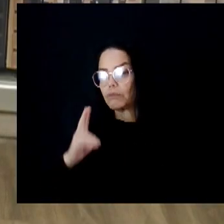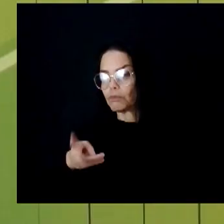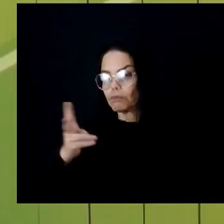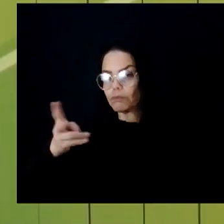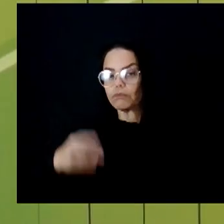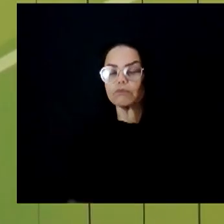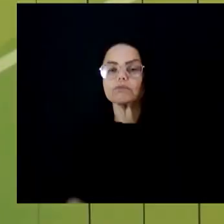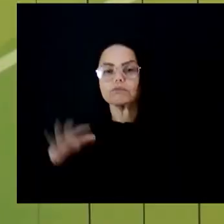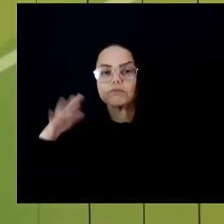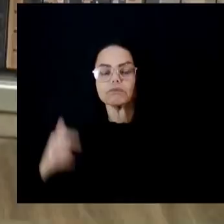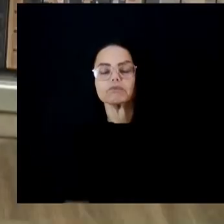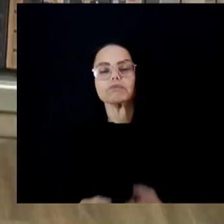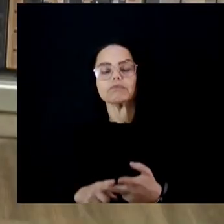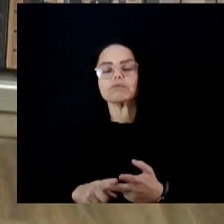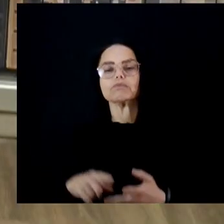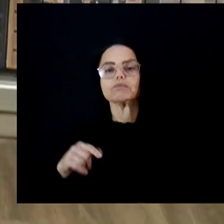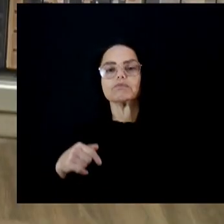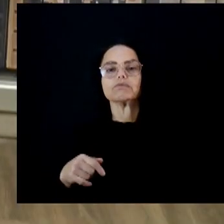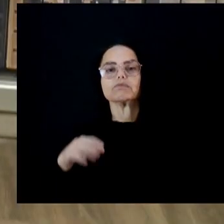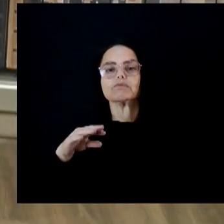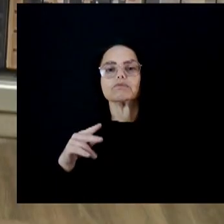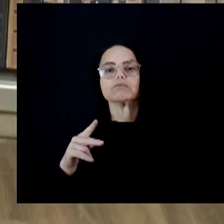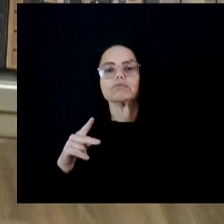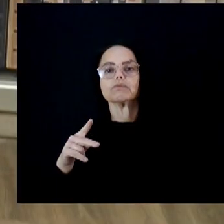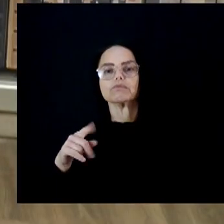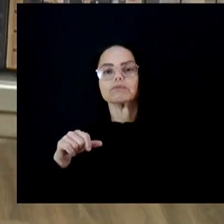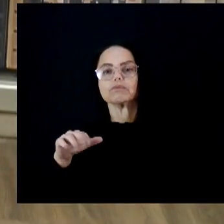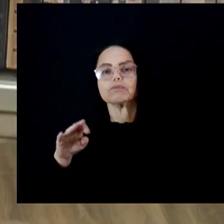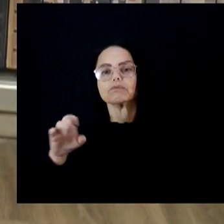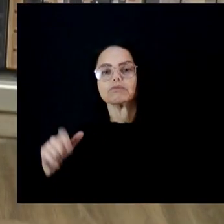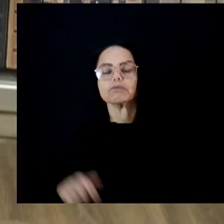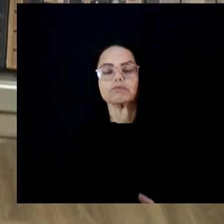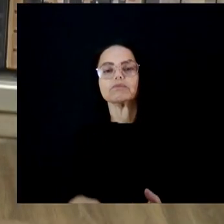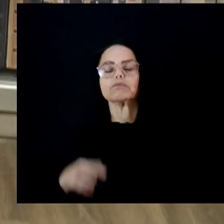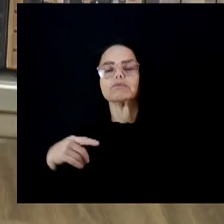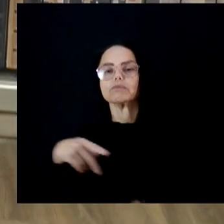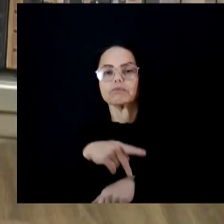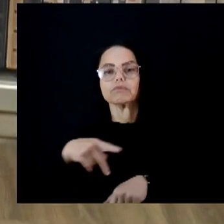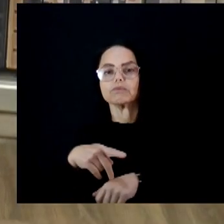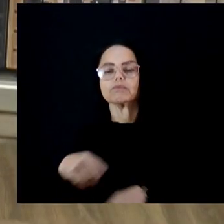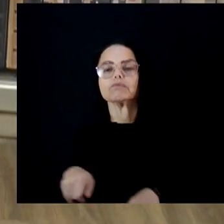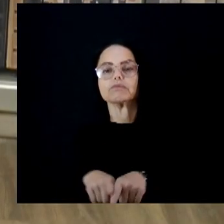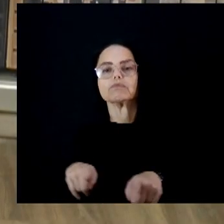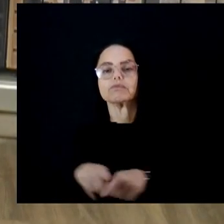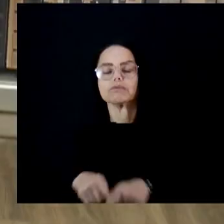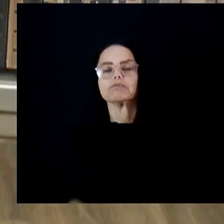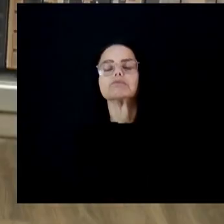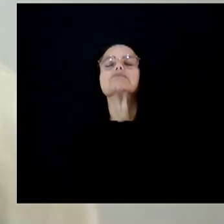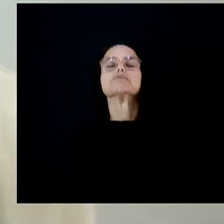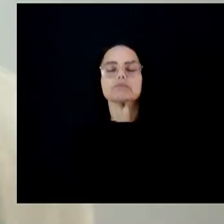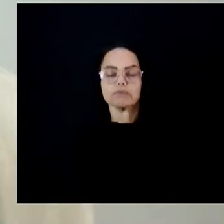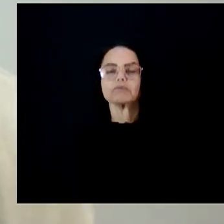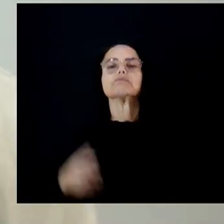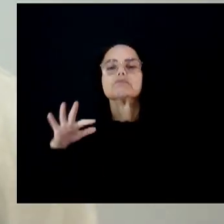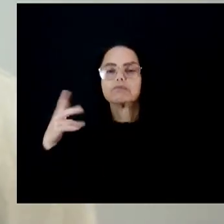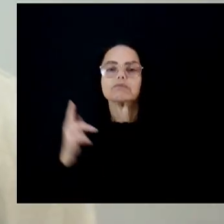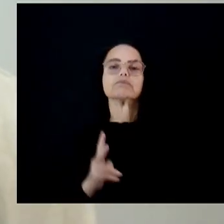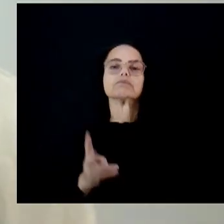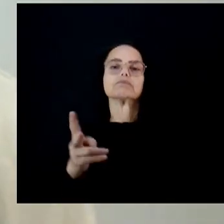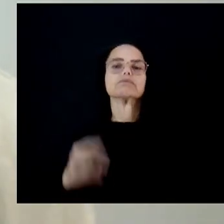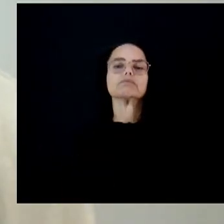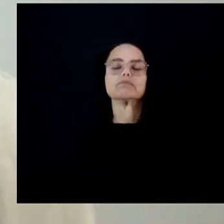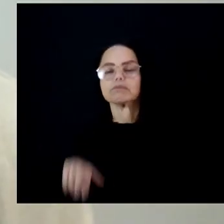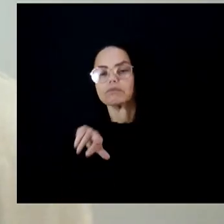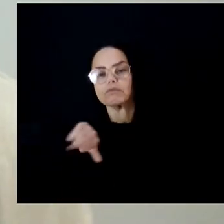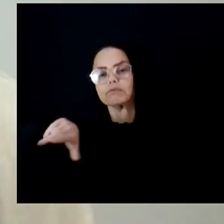Japão, Chile, por exemplo, também. Isso, o Chile também é um país bastante sísmico. Bem diferente, né? Esses dois países